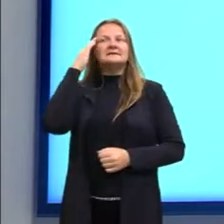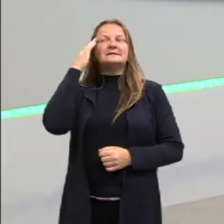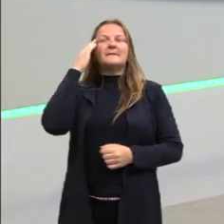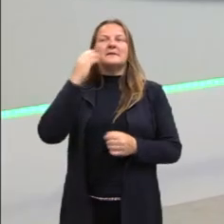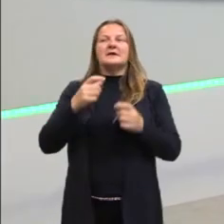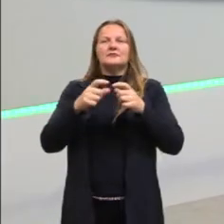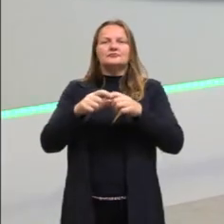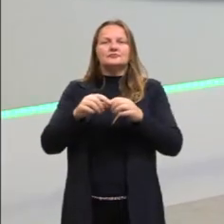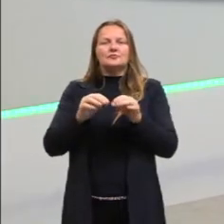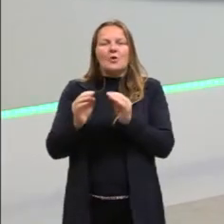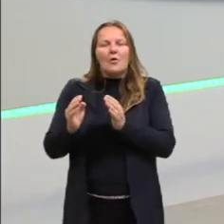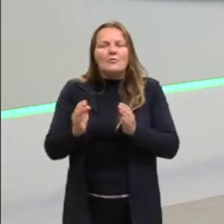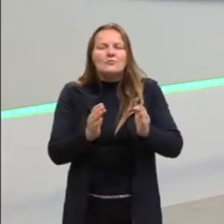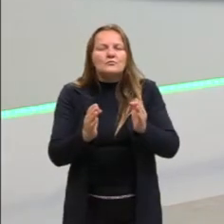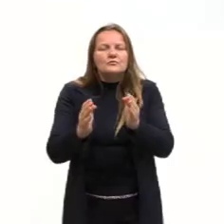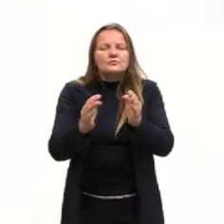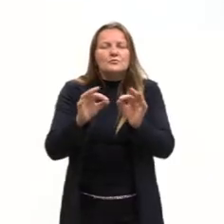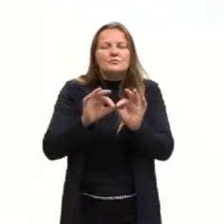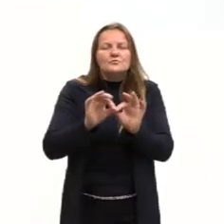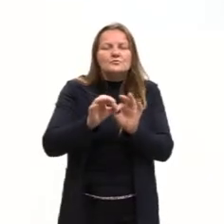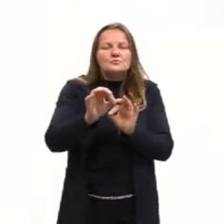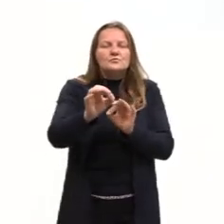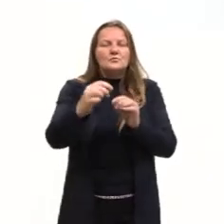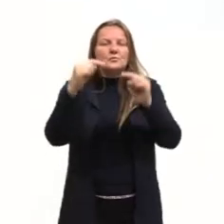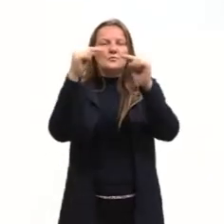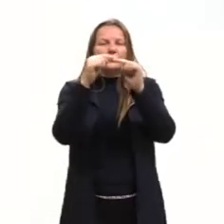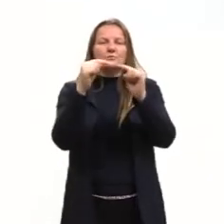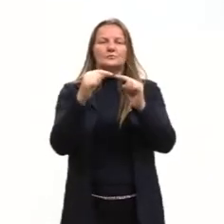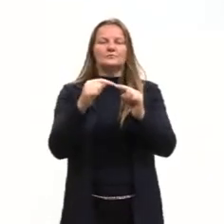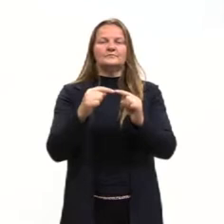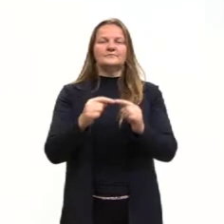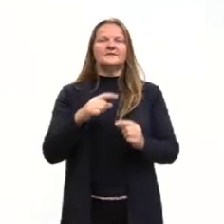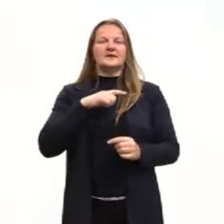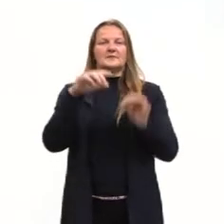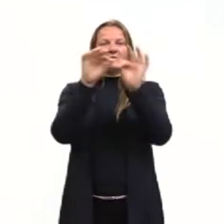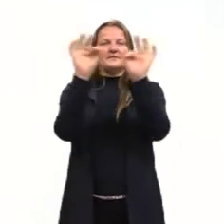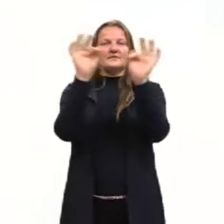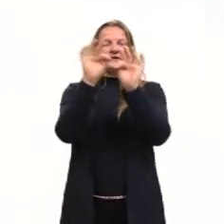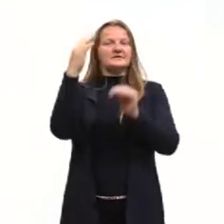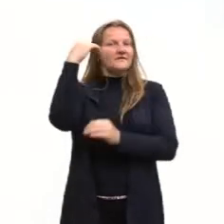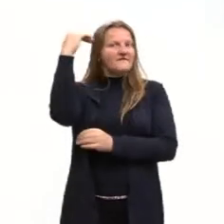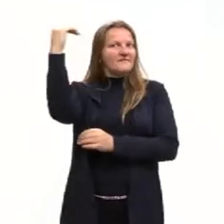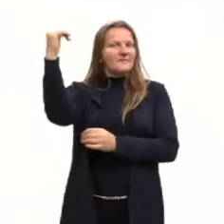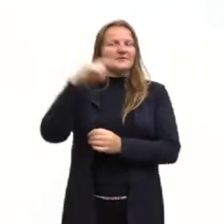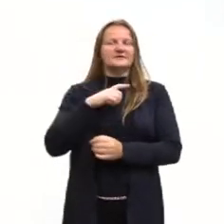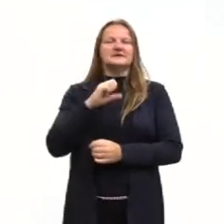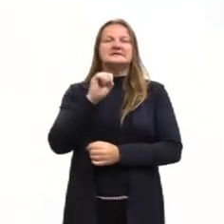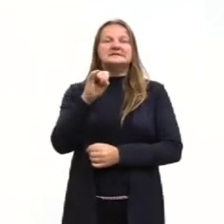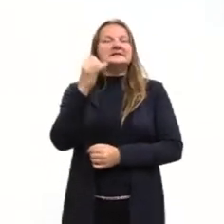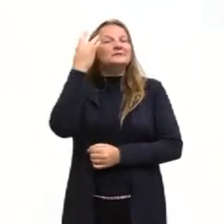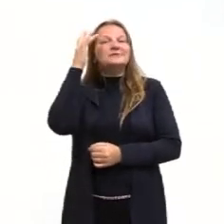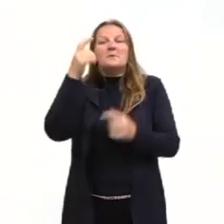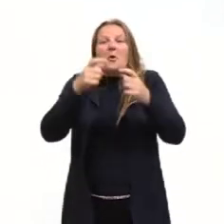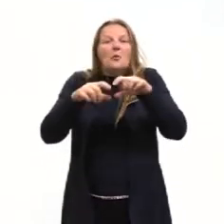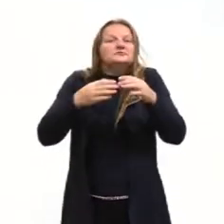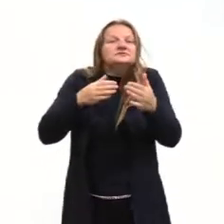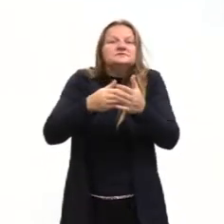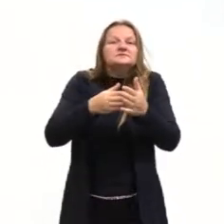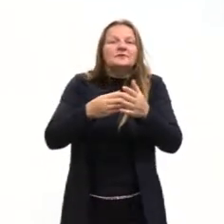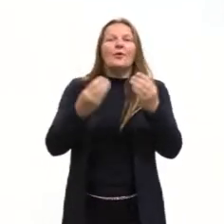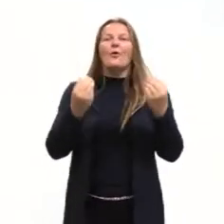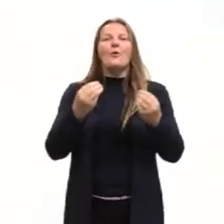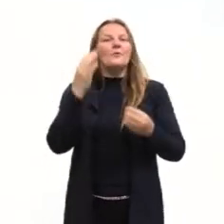gente trace objetivos, né? Tem uma frase famosa aí que diz que se a gente não sabe para onde